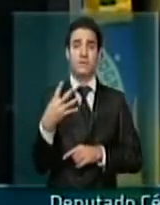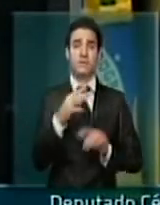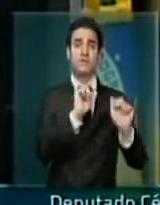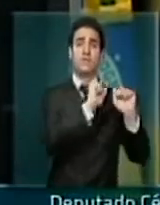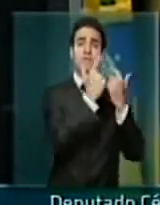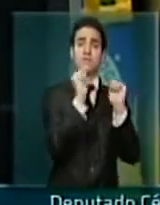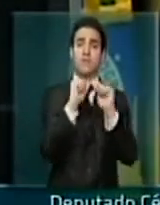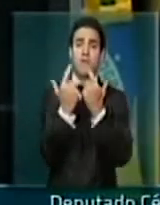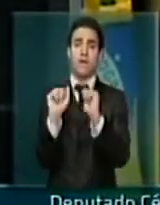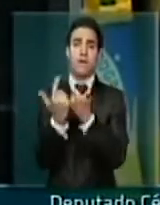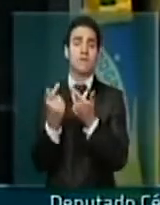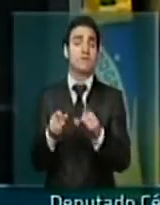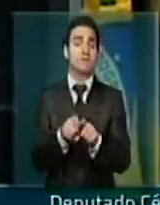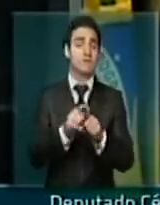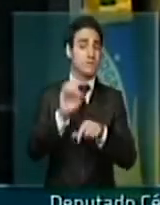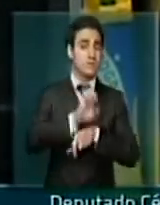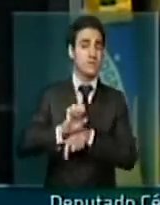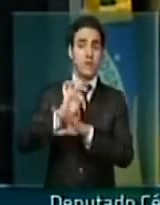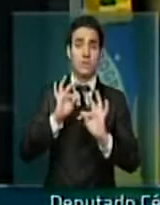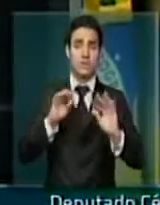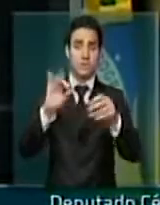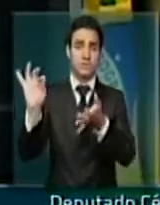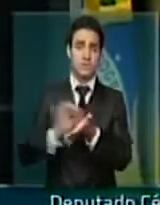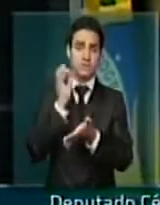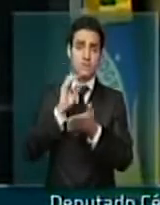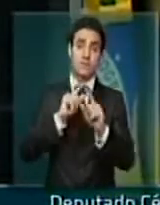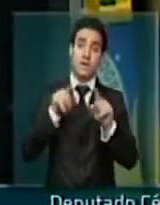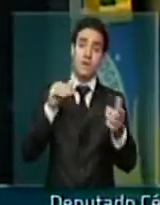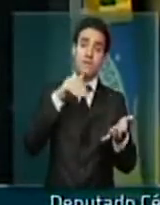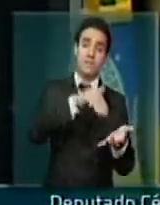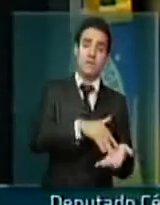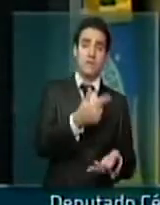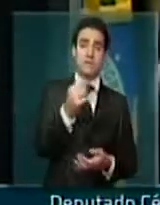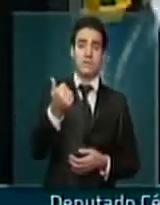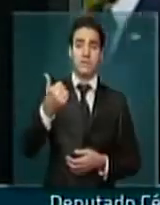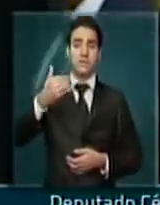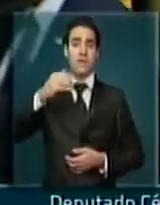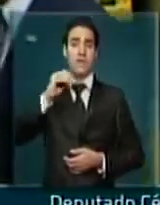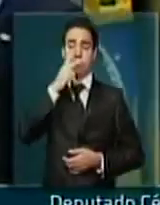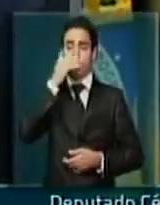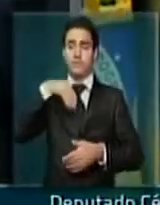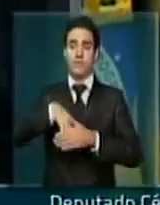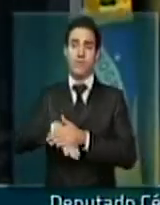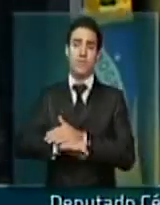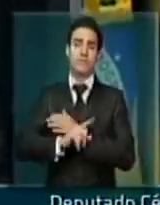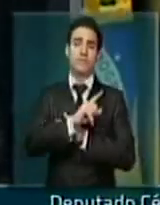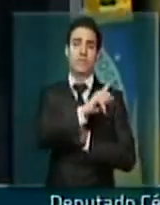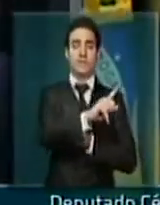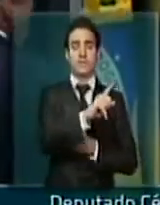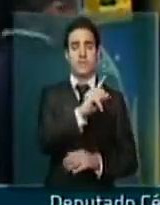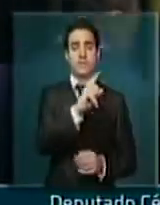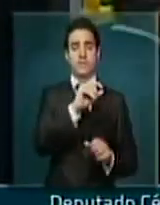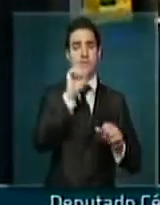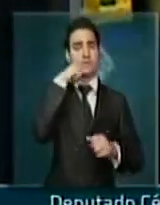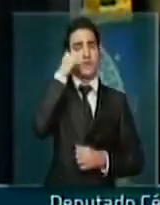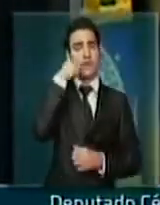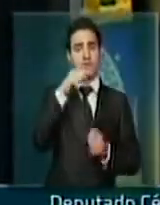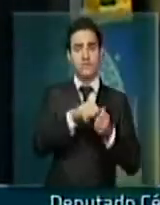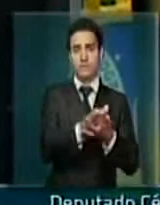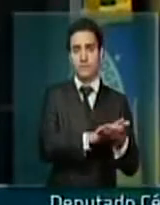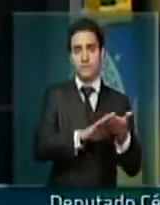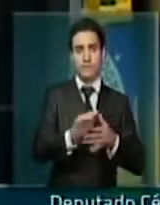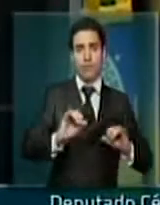Legislativas. Infelizmente, no final de 2010, esta PEC foi para o arquivo no Senado Federal. E nós